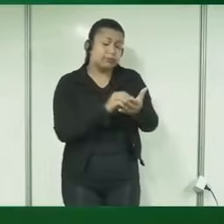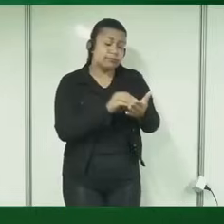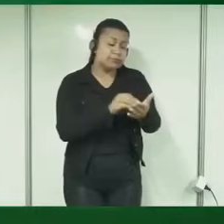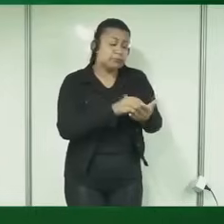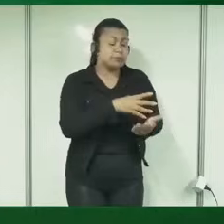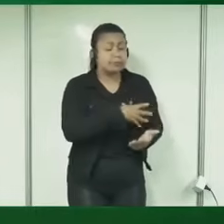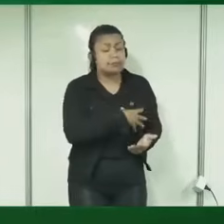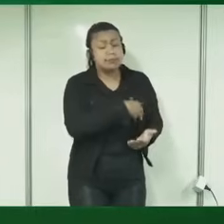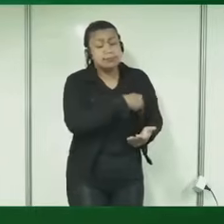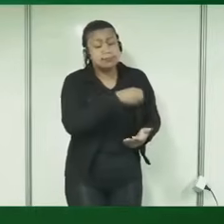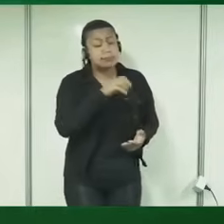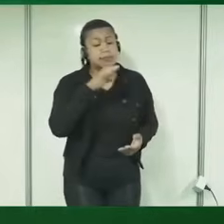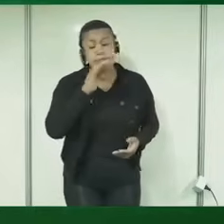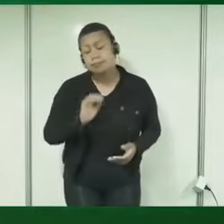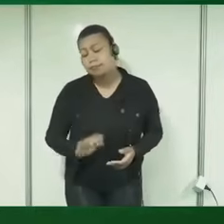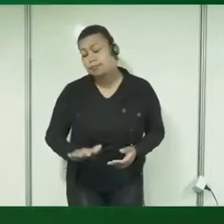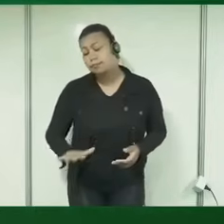padre,